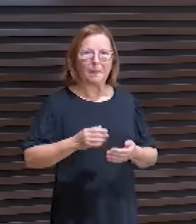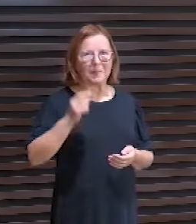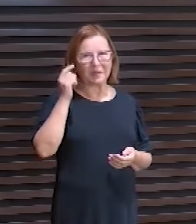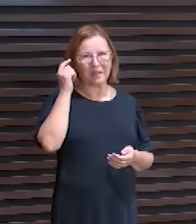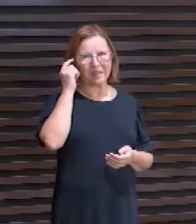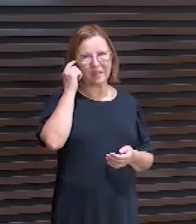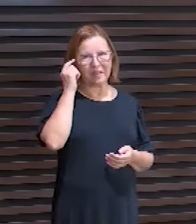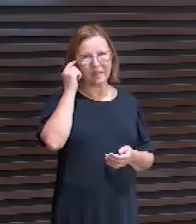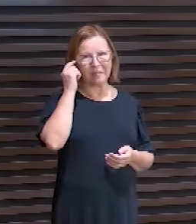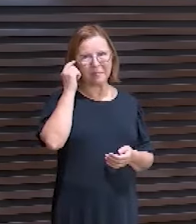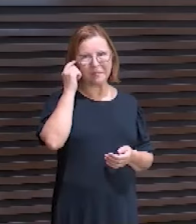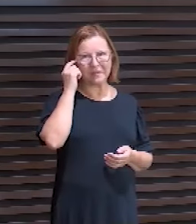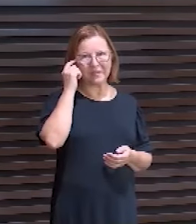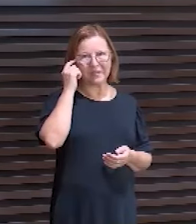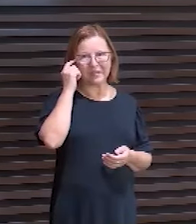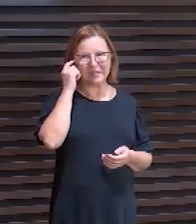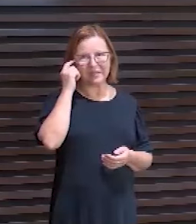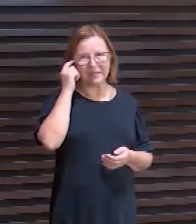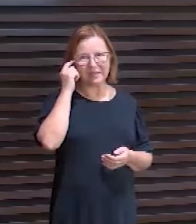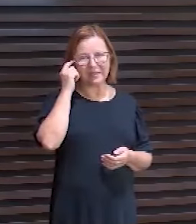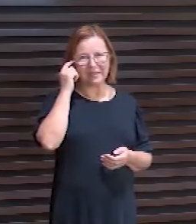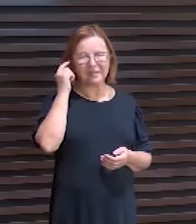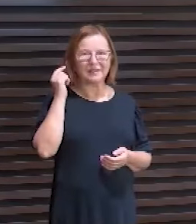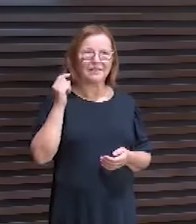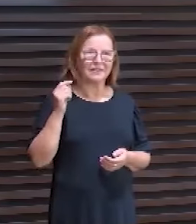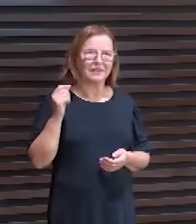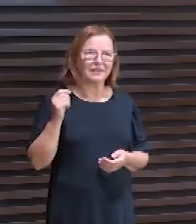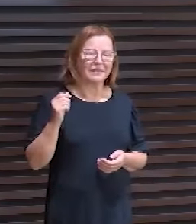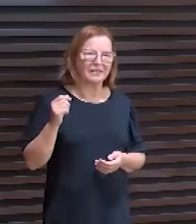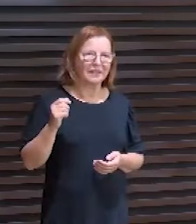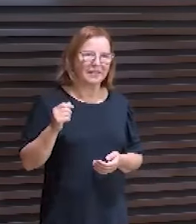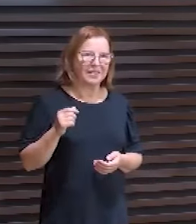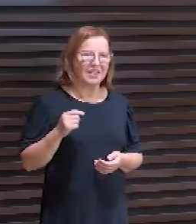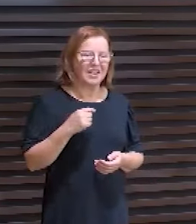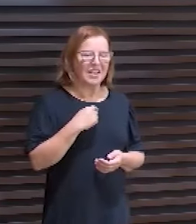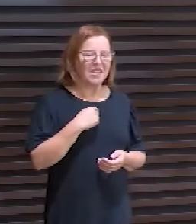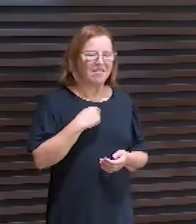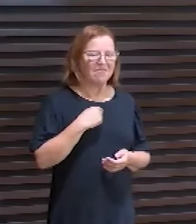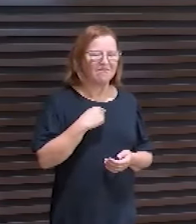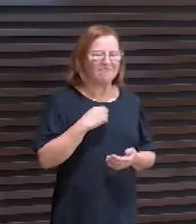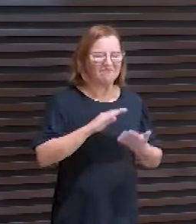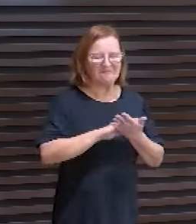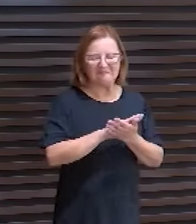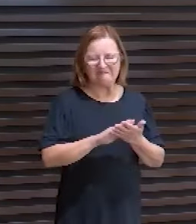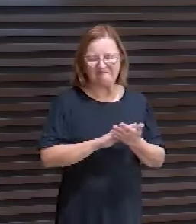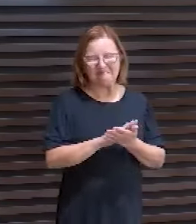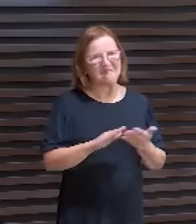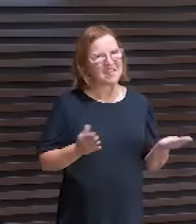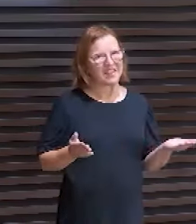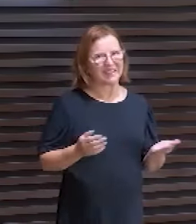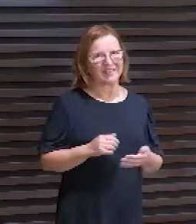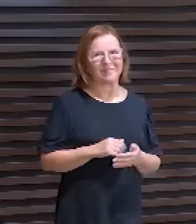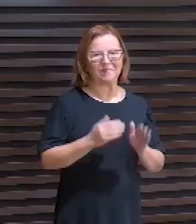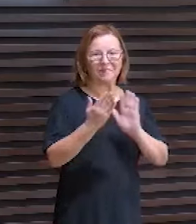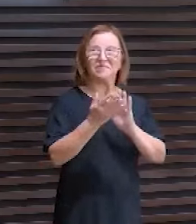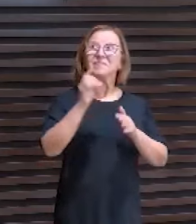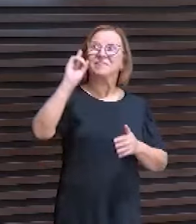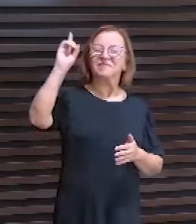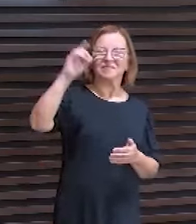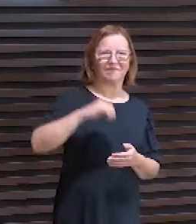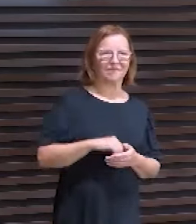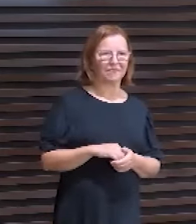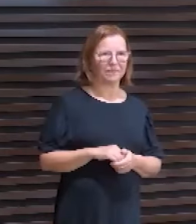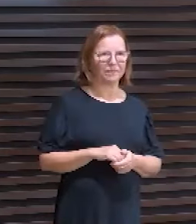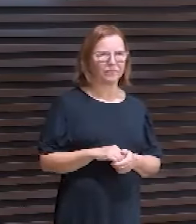ó ó quem que eu quero agradar eu quero ser alguém para quem